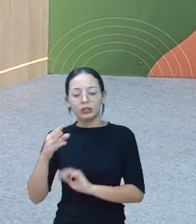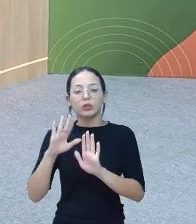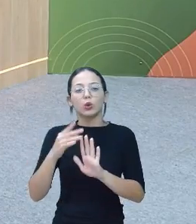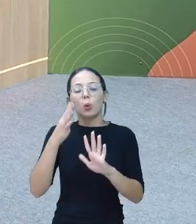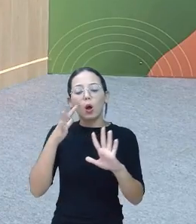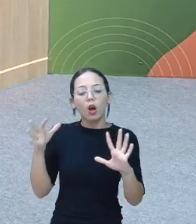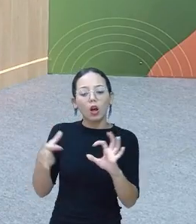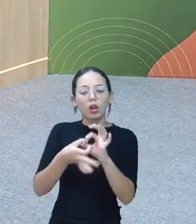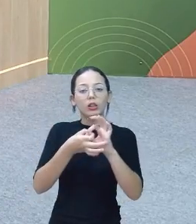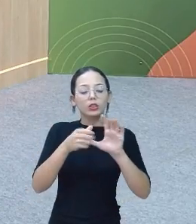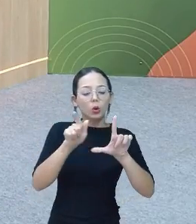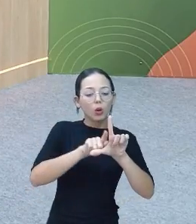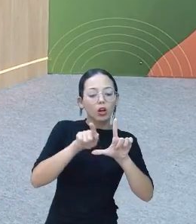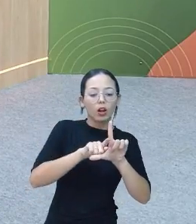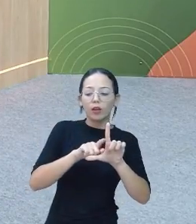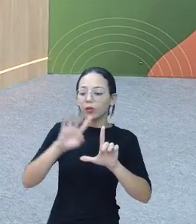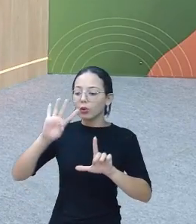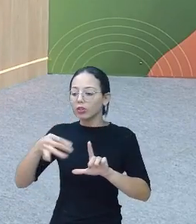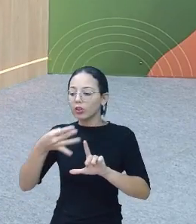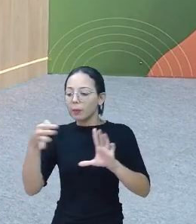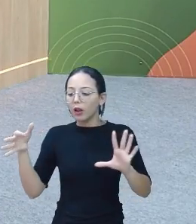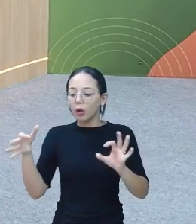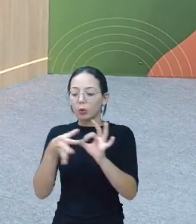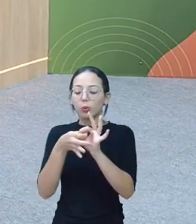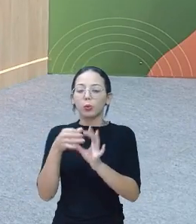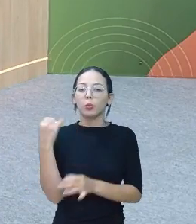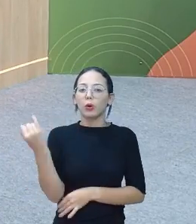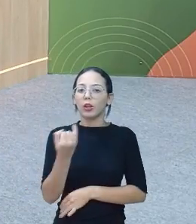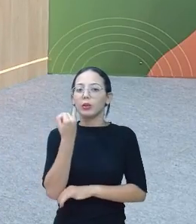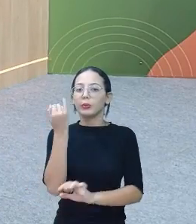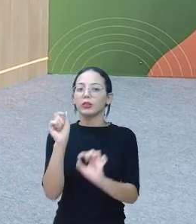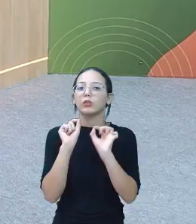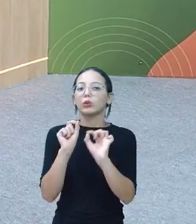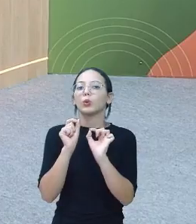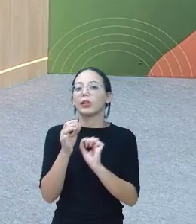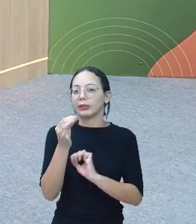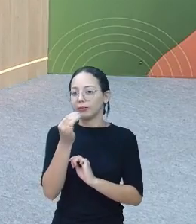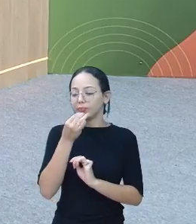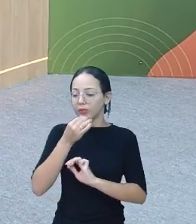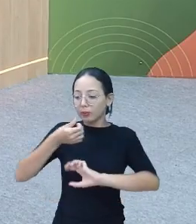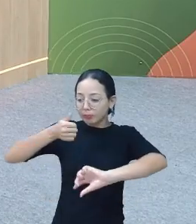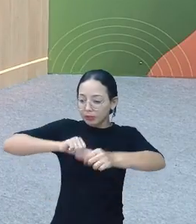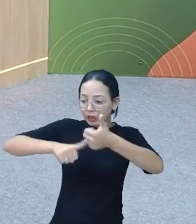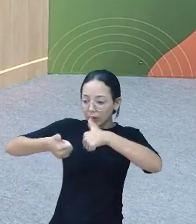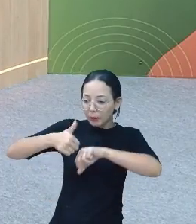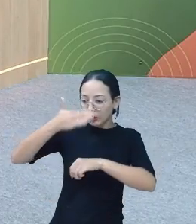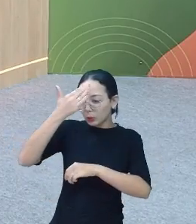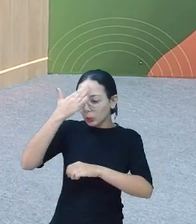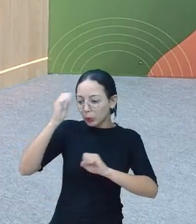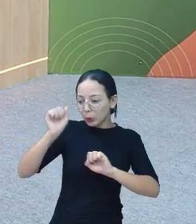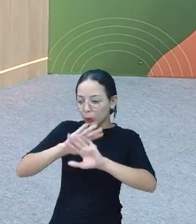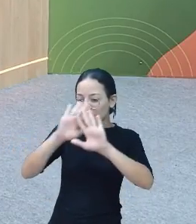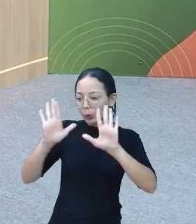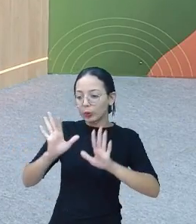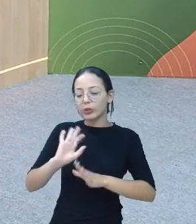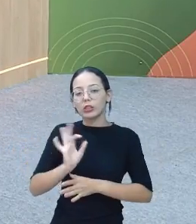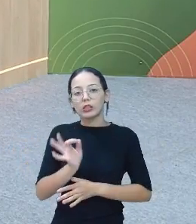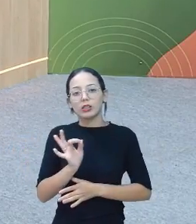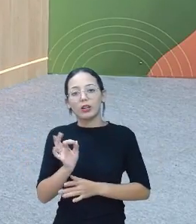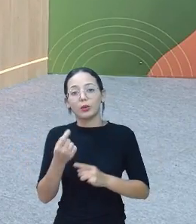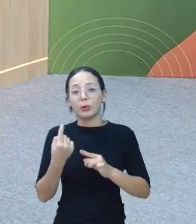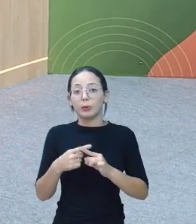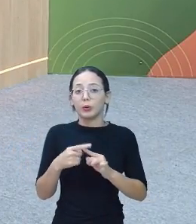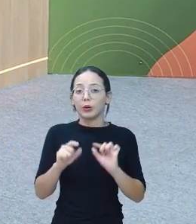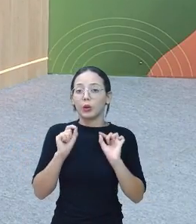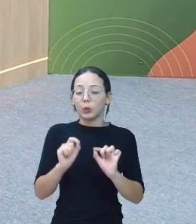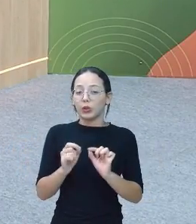entre gráfico e tabela, ela é importante para a gente fazer a leitura de maneira adequada, porque nem